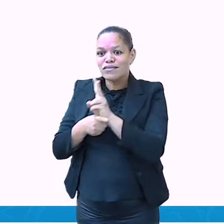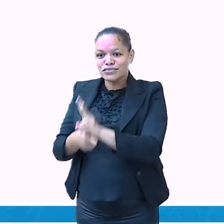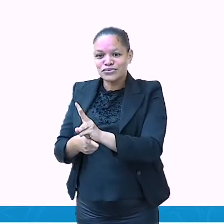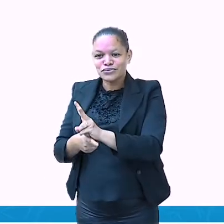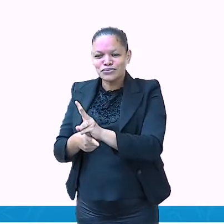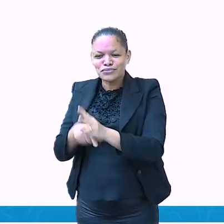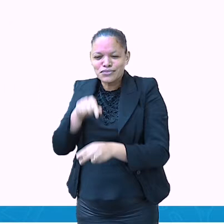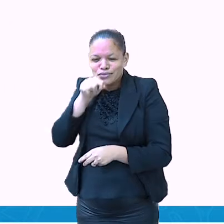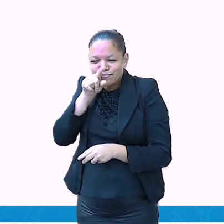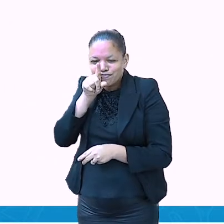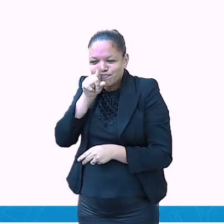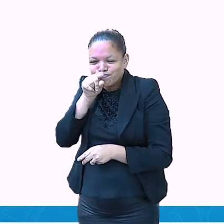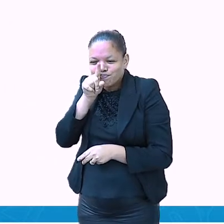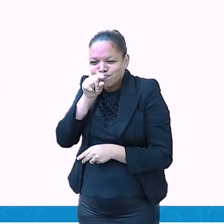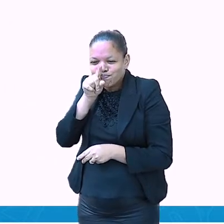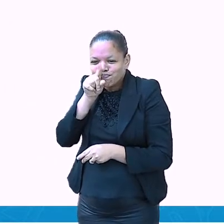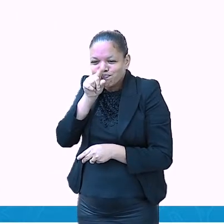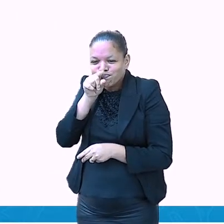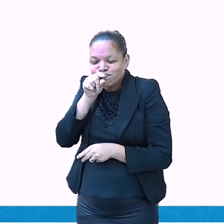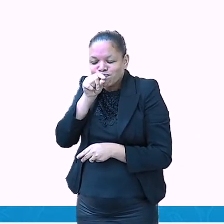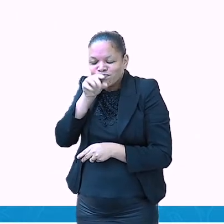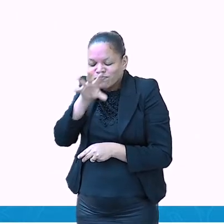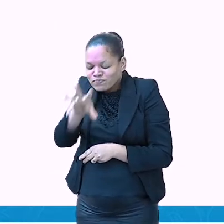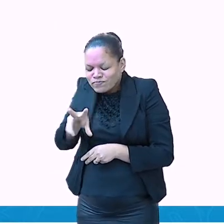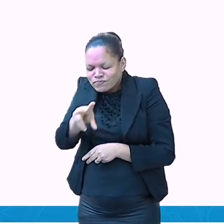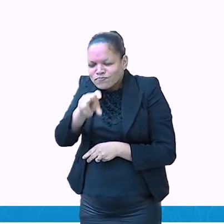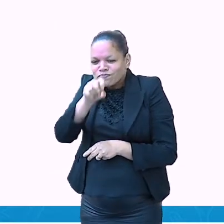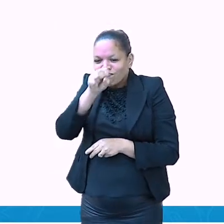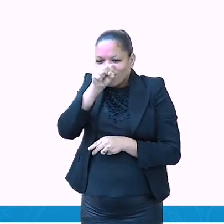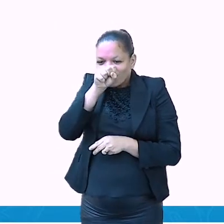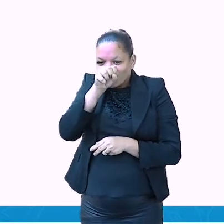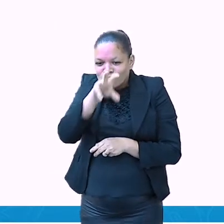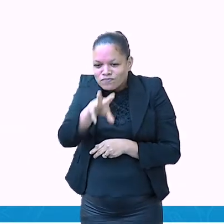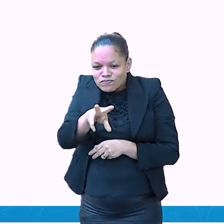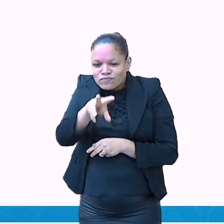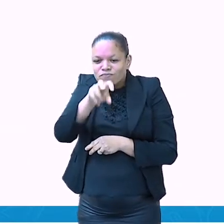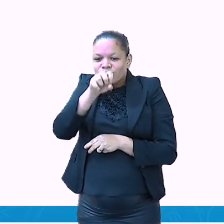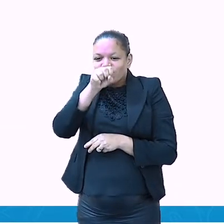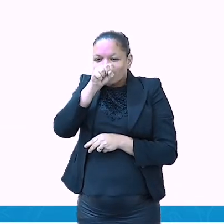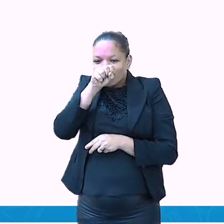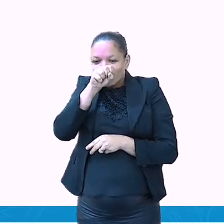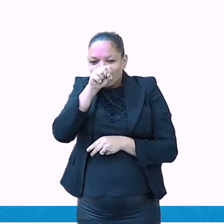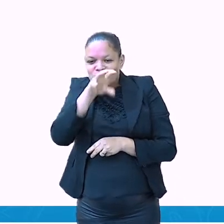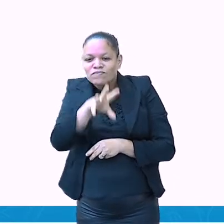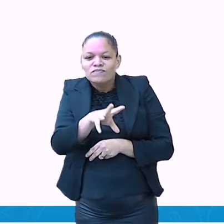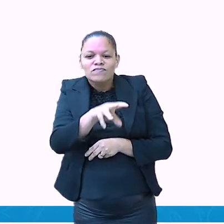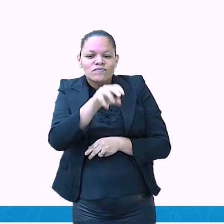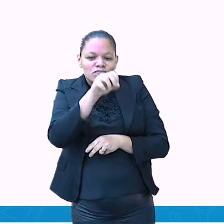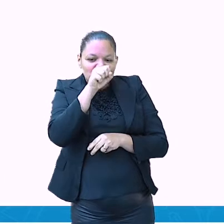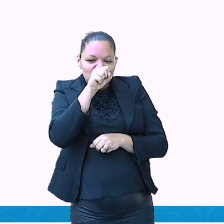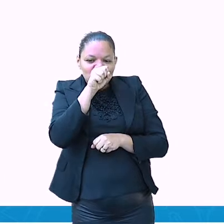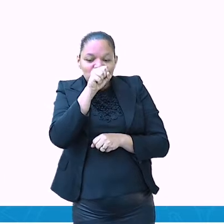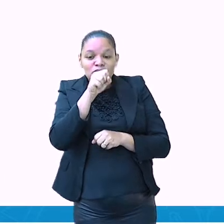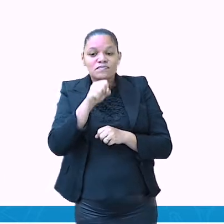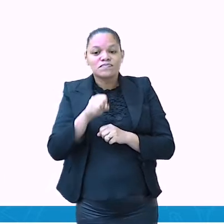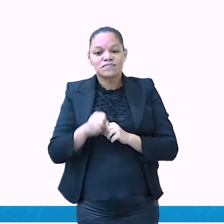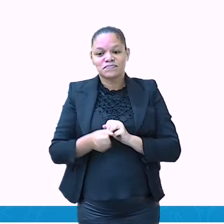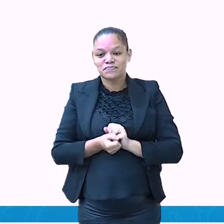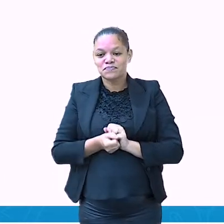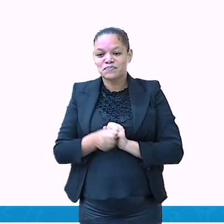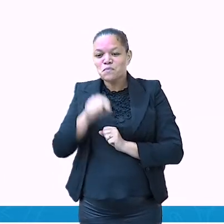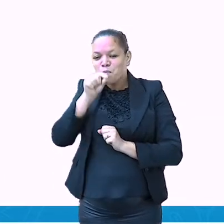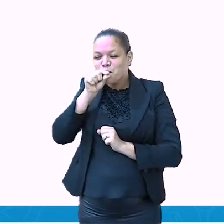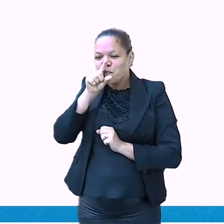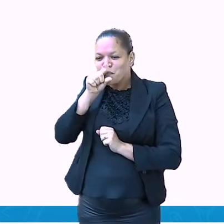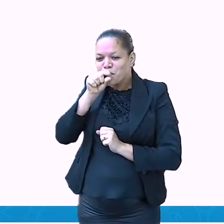respirar. Então, ali o ar entra e sai com facilidade. O embrião, ele não fica ali sufocado.